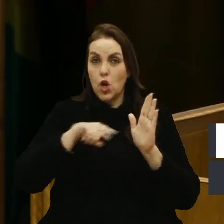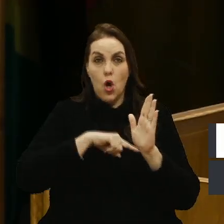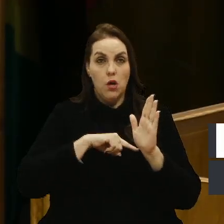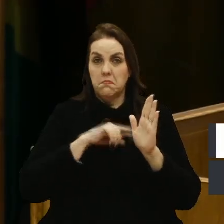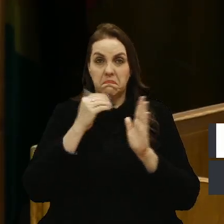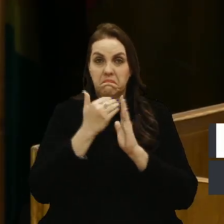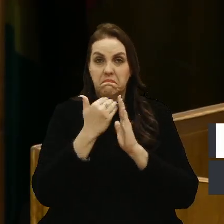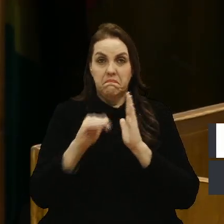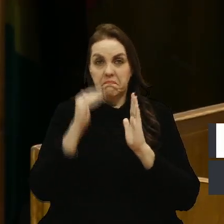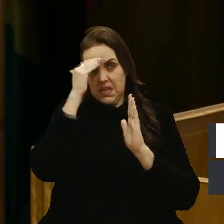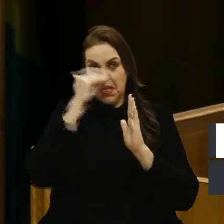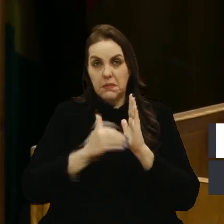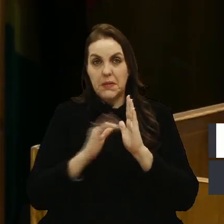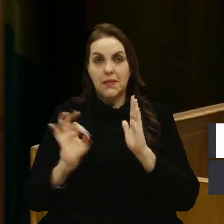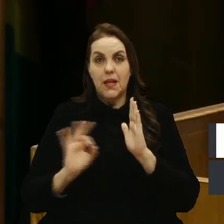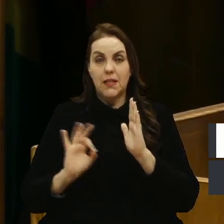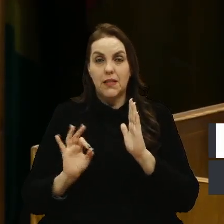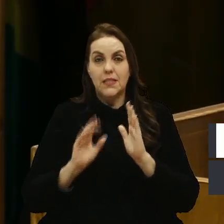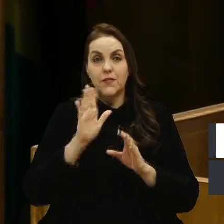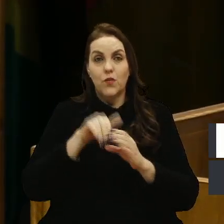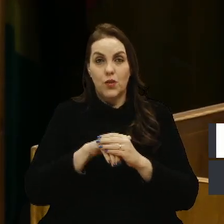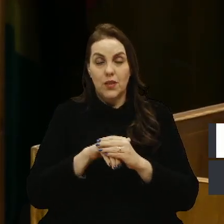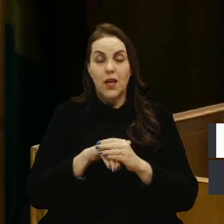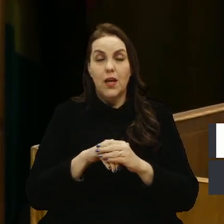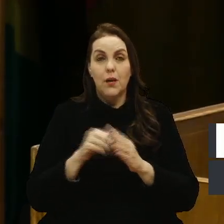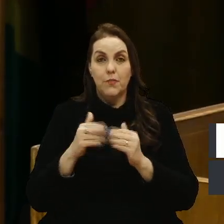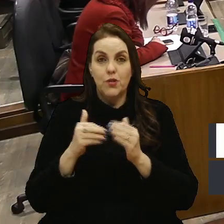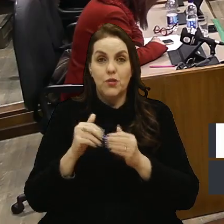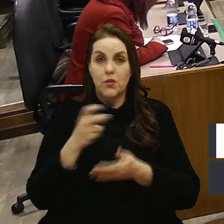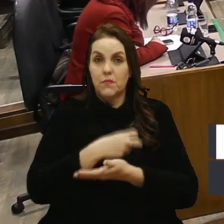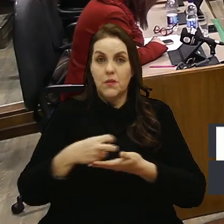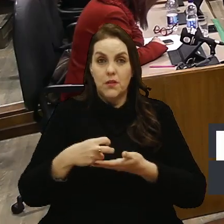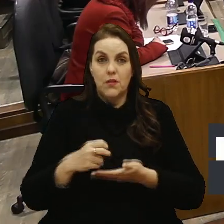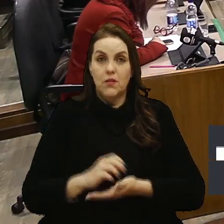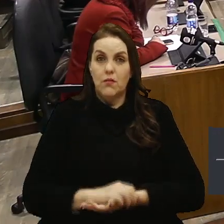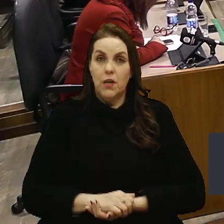lei se nós votarmos nesse pedido de impeachment. Muito obrigado, senhor presidente. Encerrado.